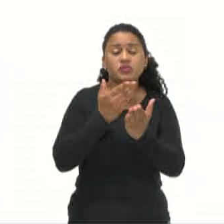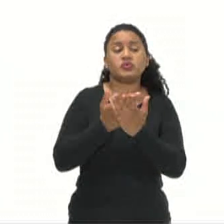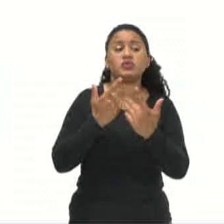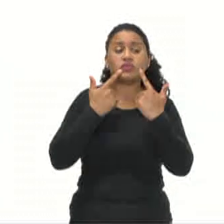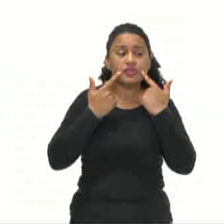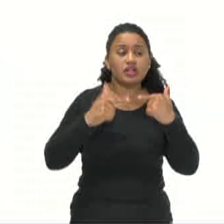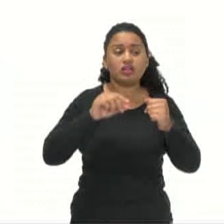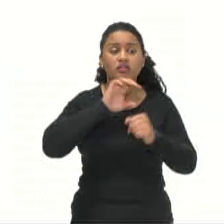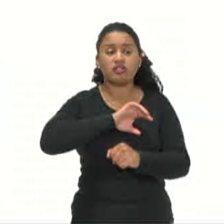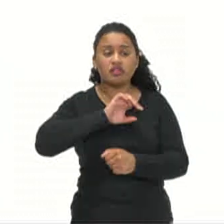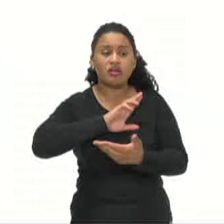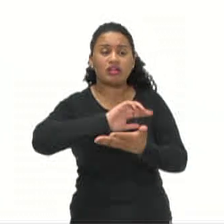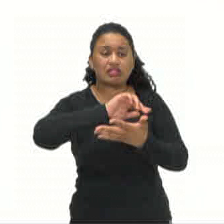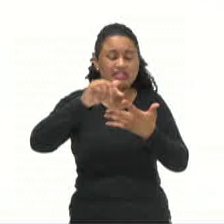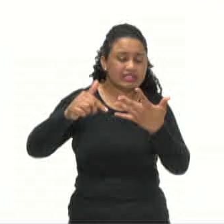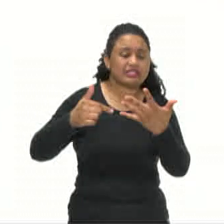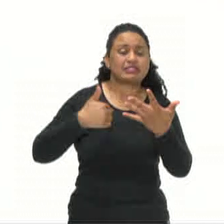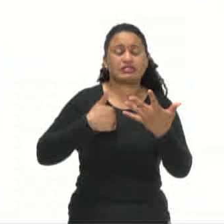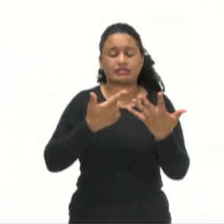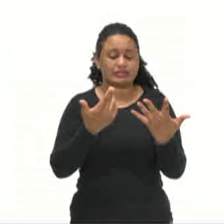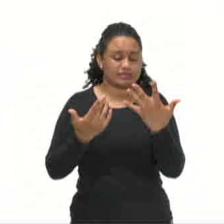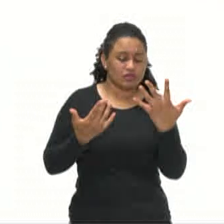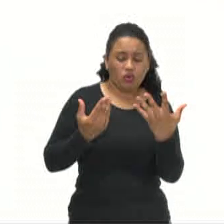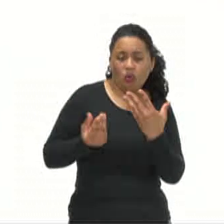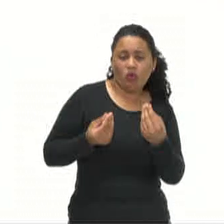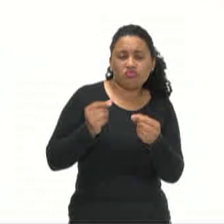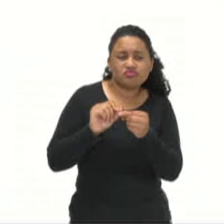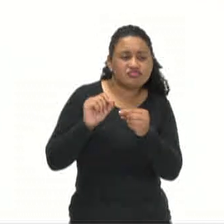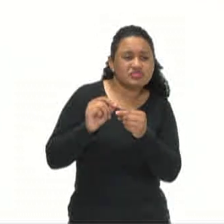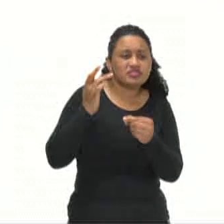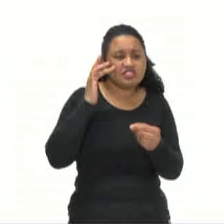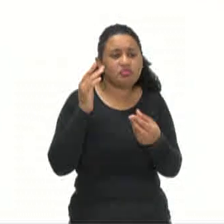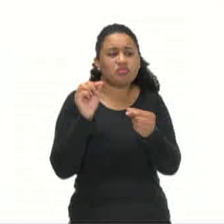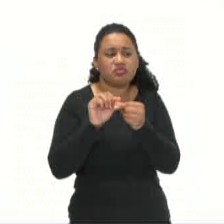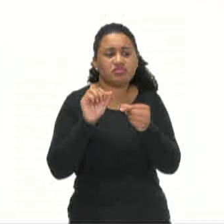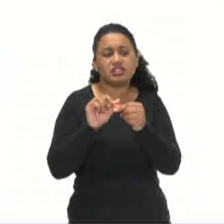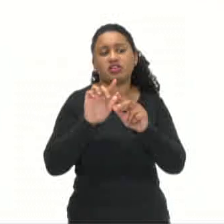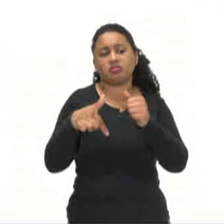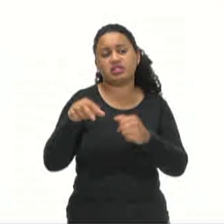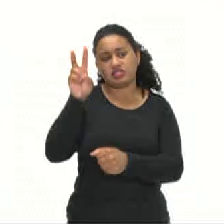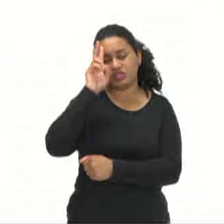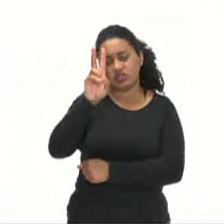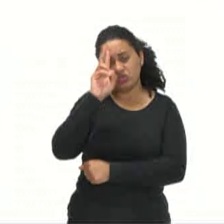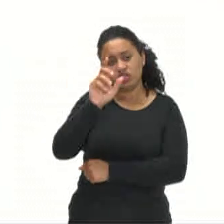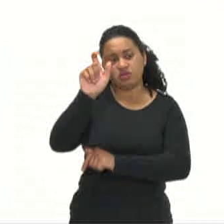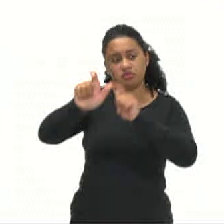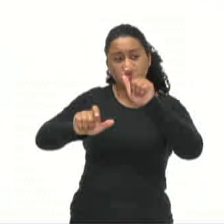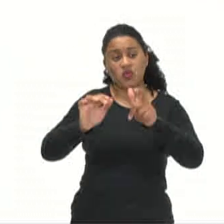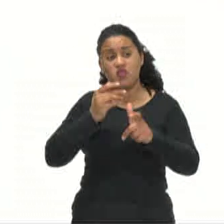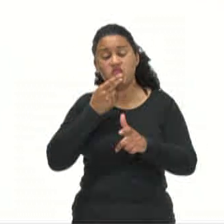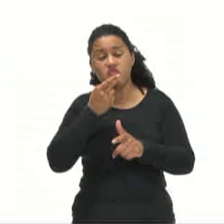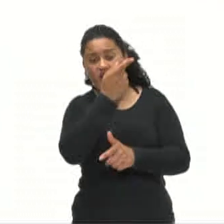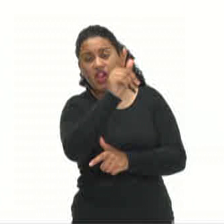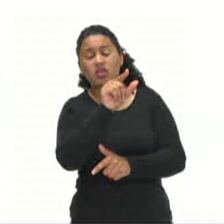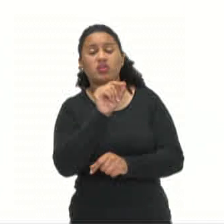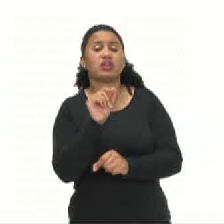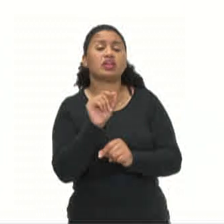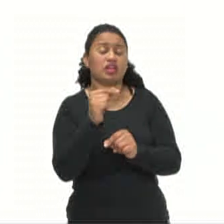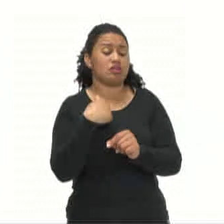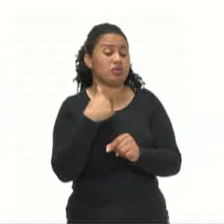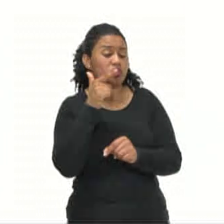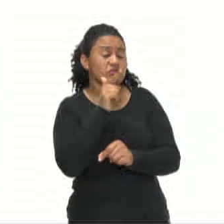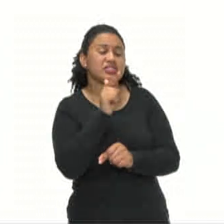portuguesa uma série de alçapões e adivinhas, como essas histórias que uma pessoa conta para pegar